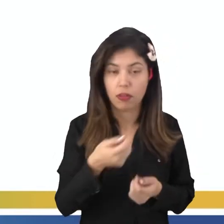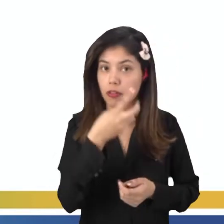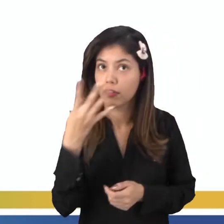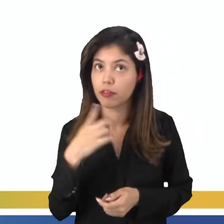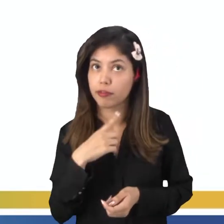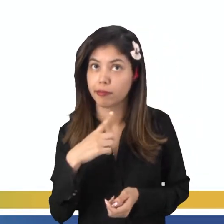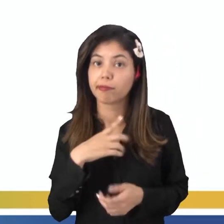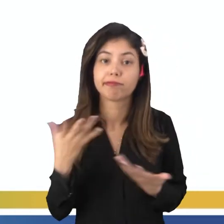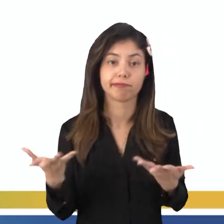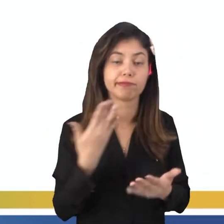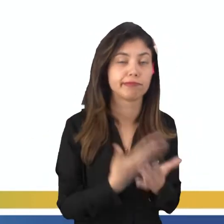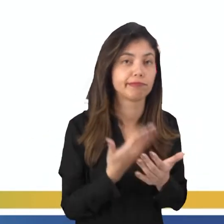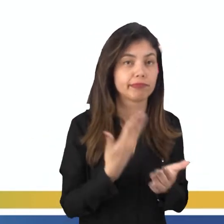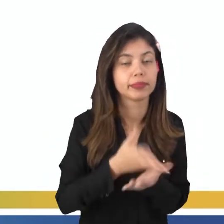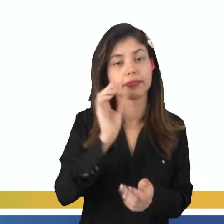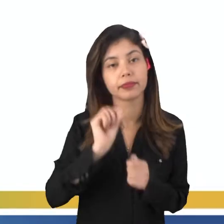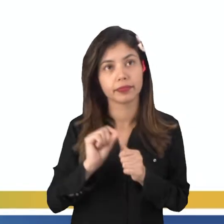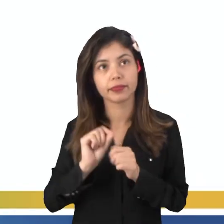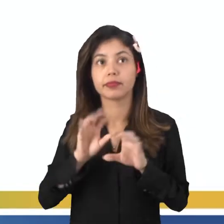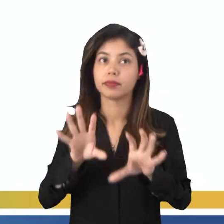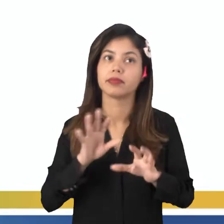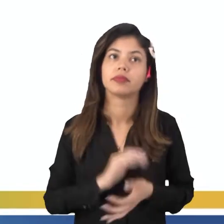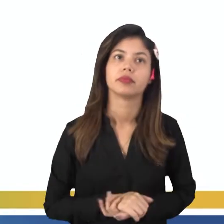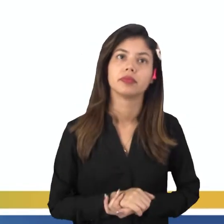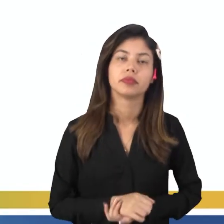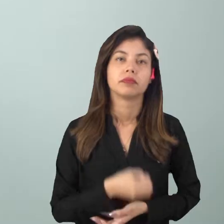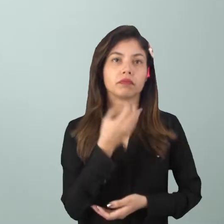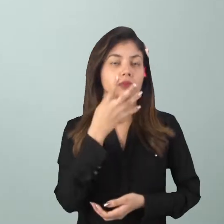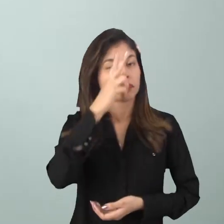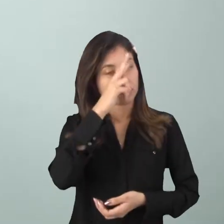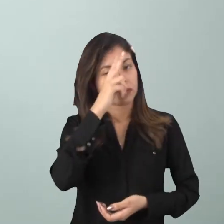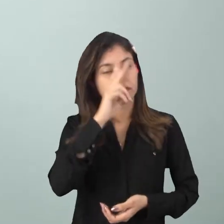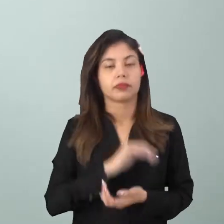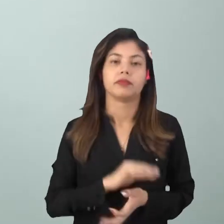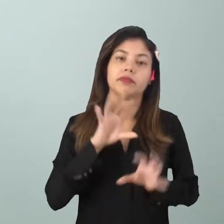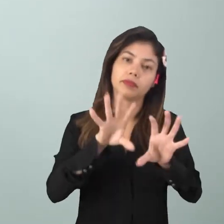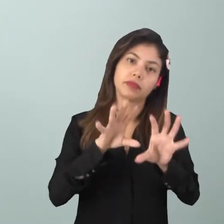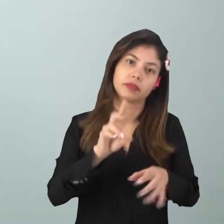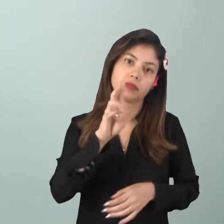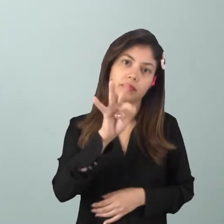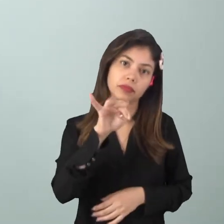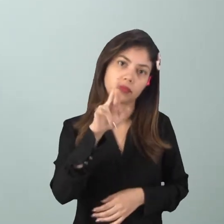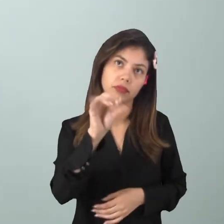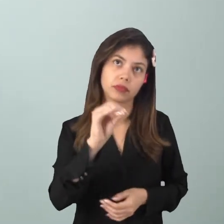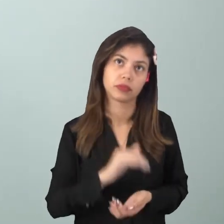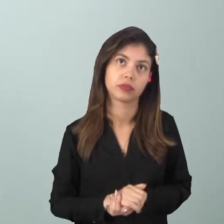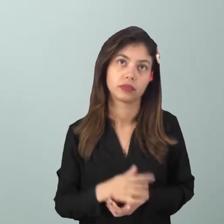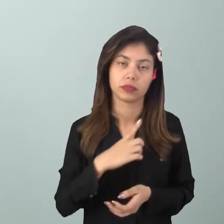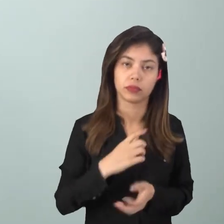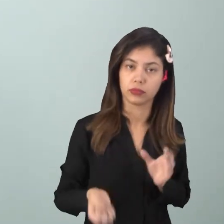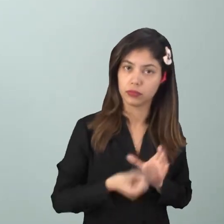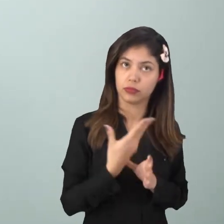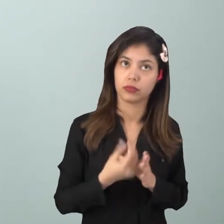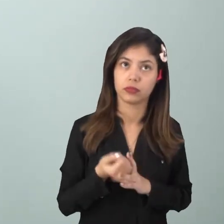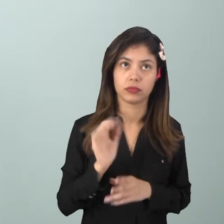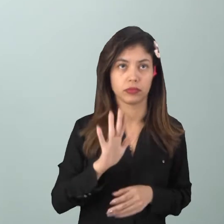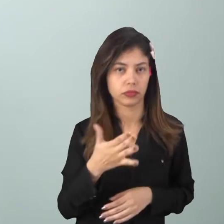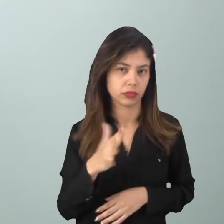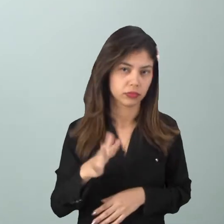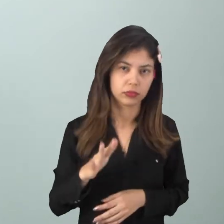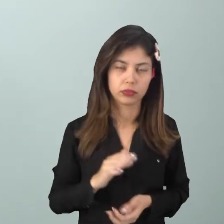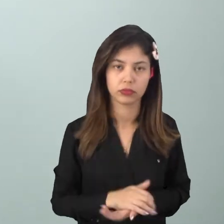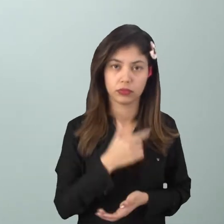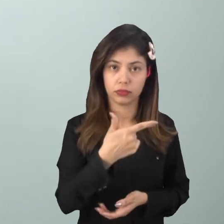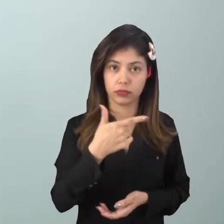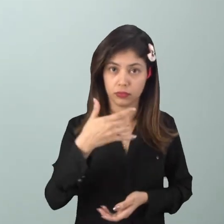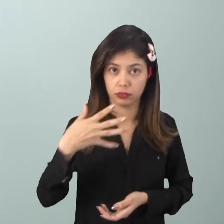é a quantidade, e os estudiosos precisam fazer isso. É bom lembrar que nesse bioma existem cerca de pelo